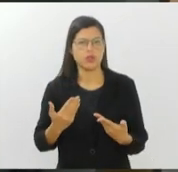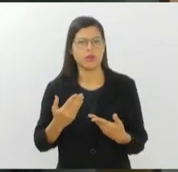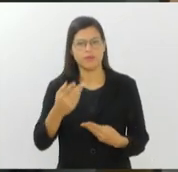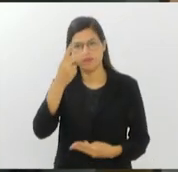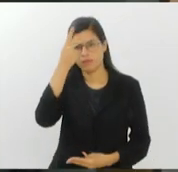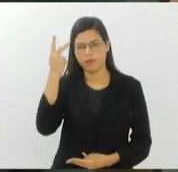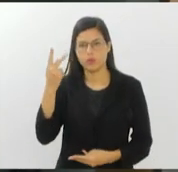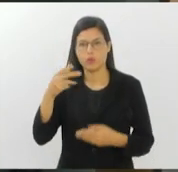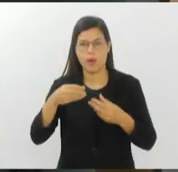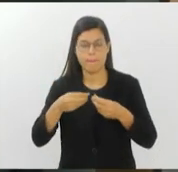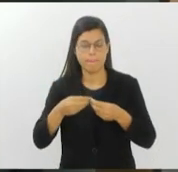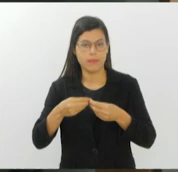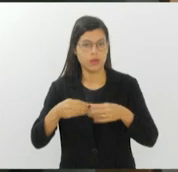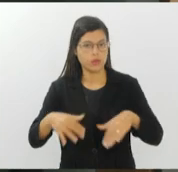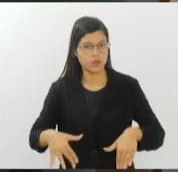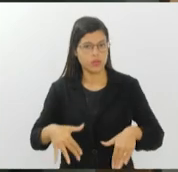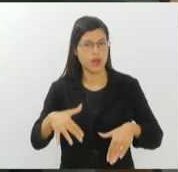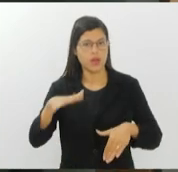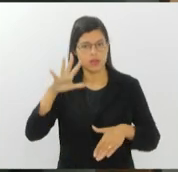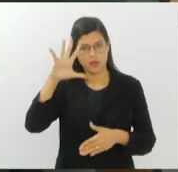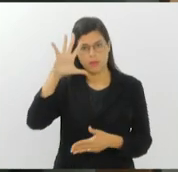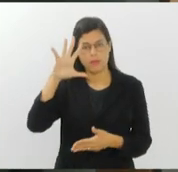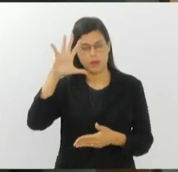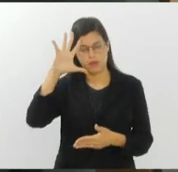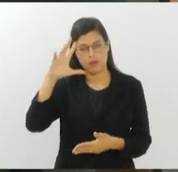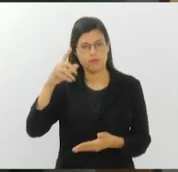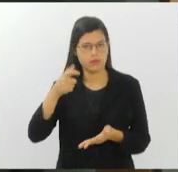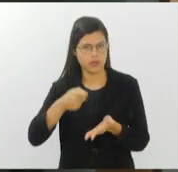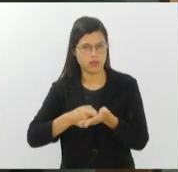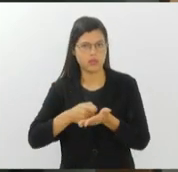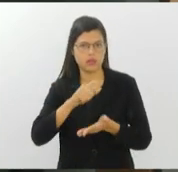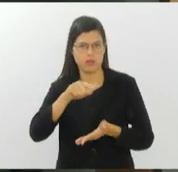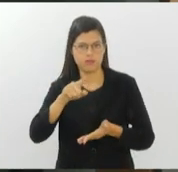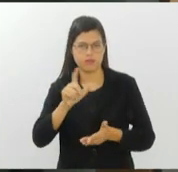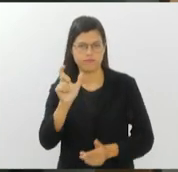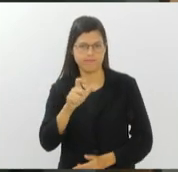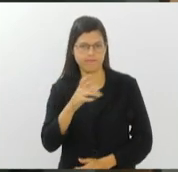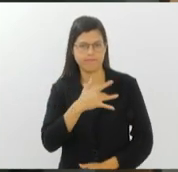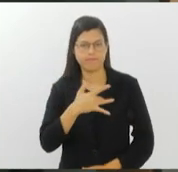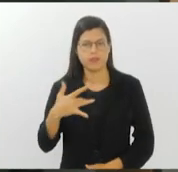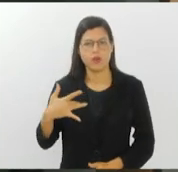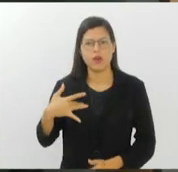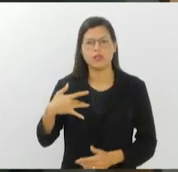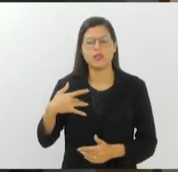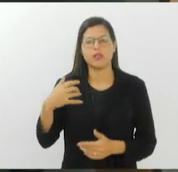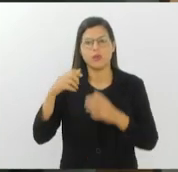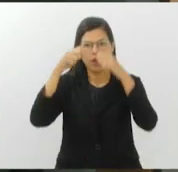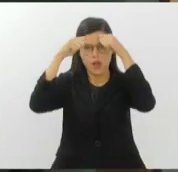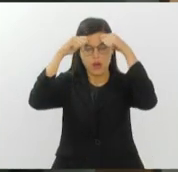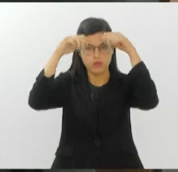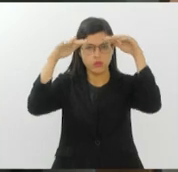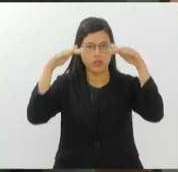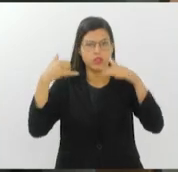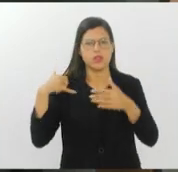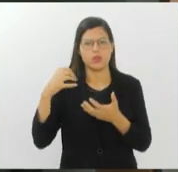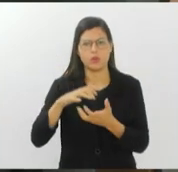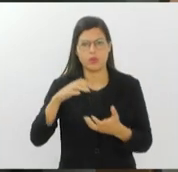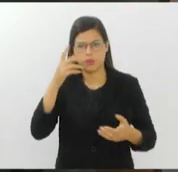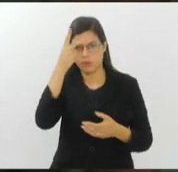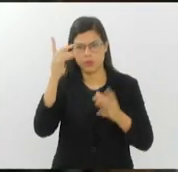mais prejudicados pelas rescisões nos contratos estão pacientes autistas, idosos e pessoas com